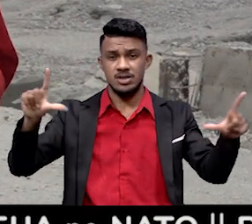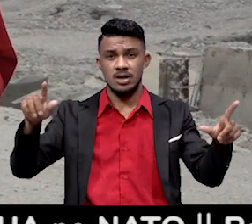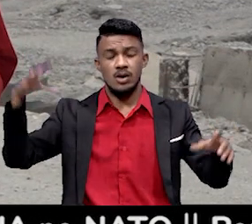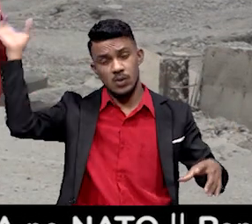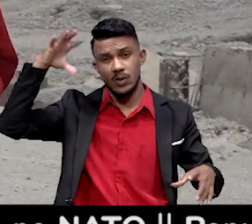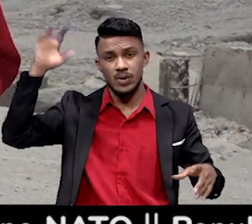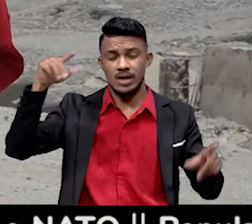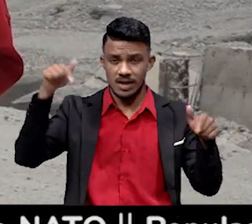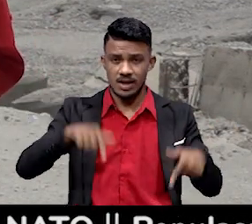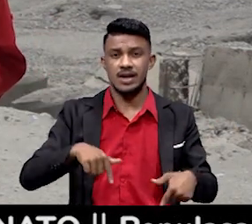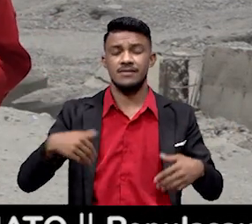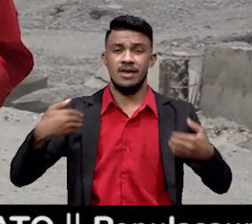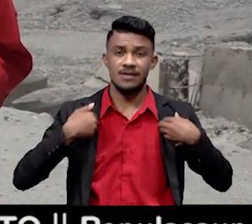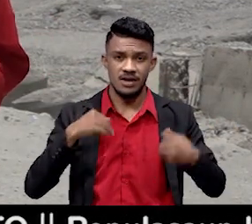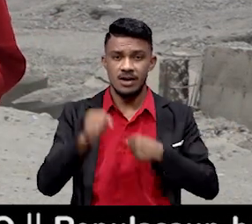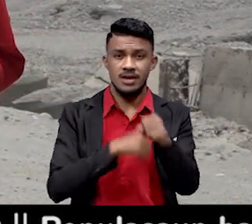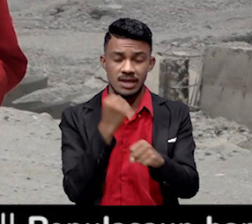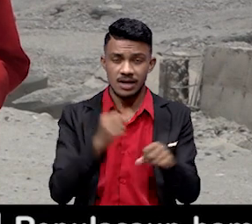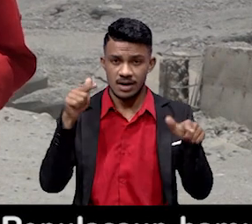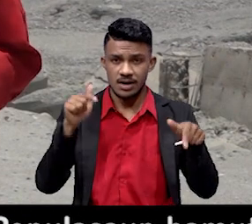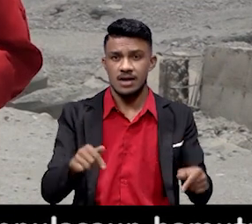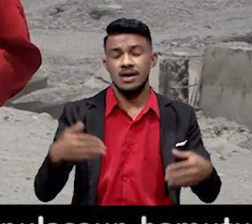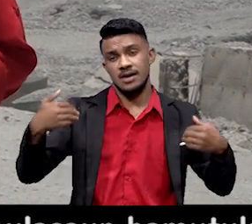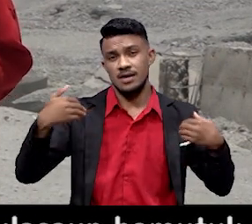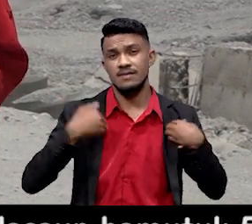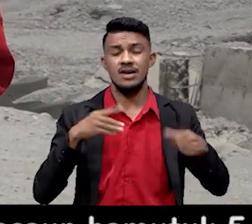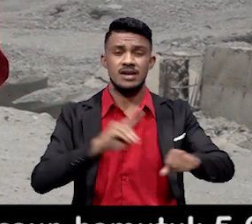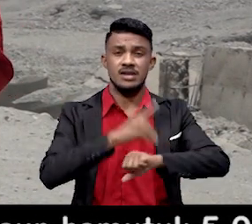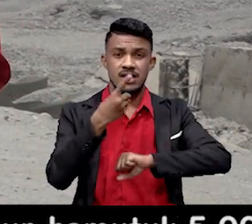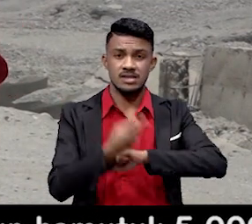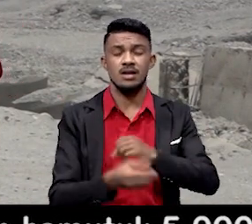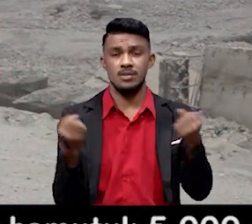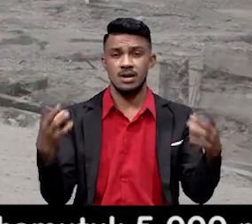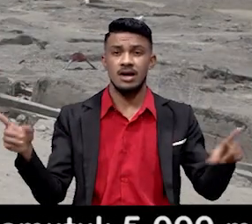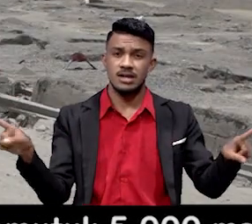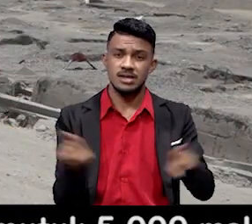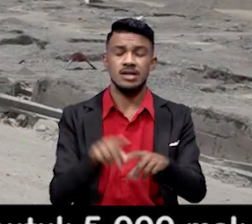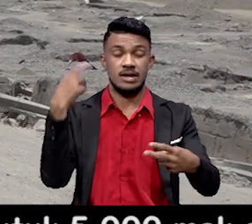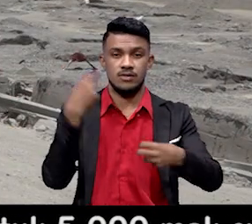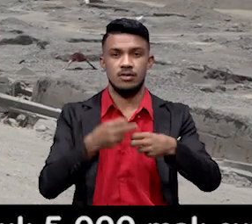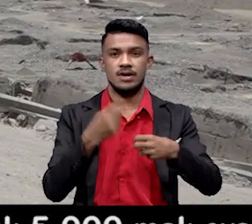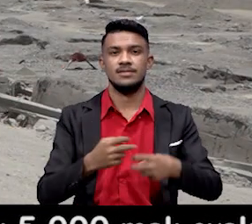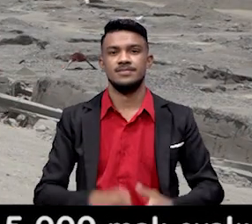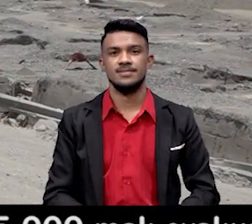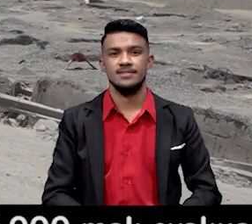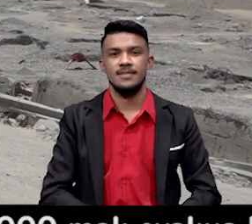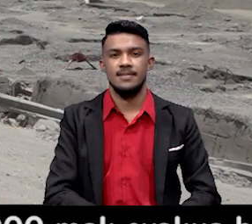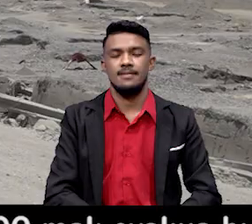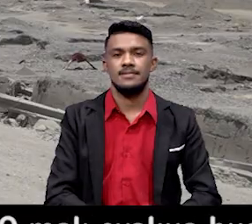a tina nene rohan no ia indicação se moço desastre natural no dar consequência.